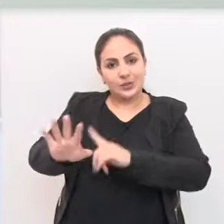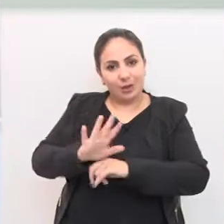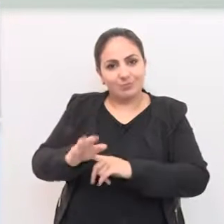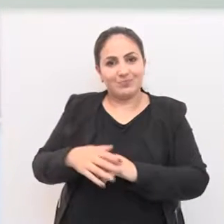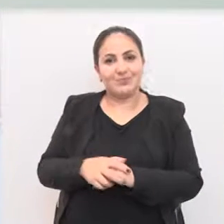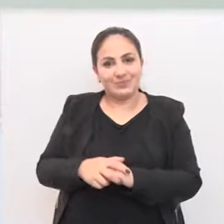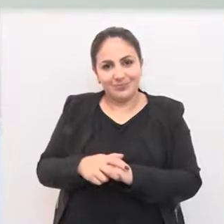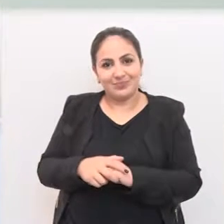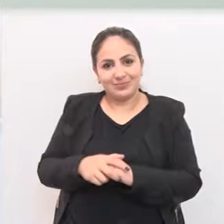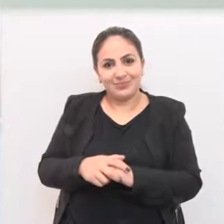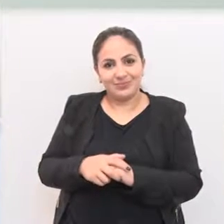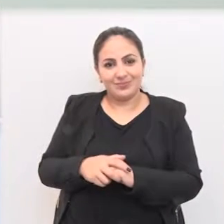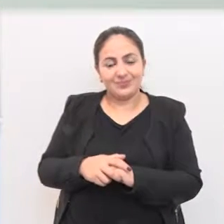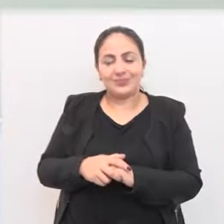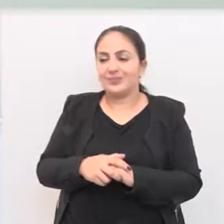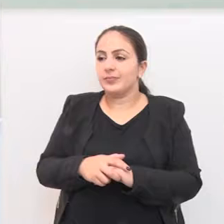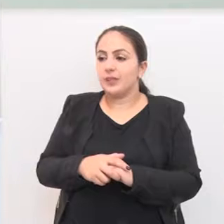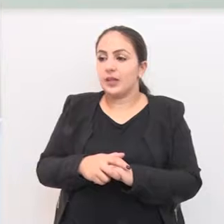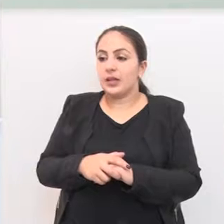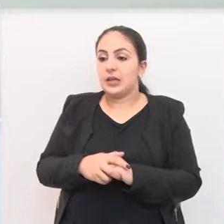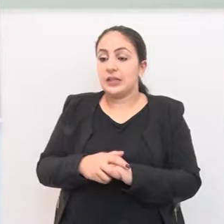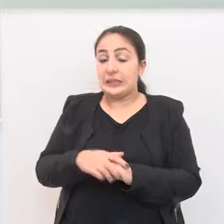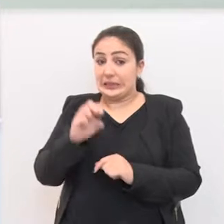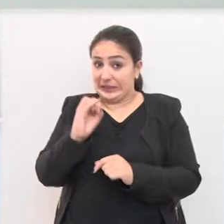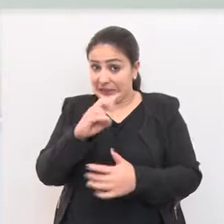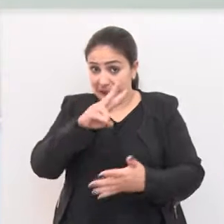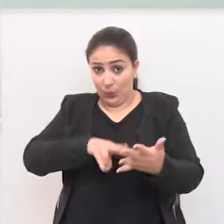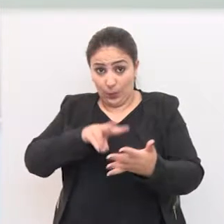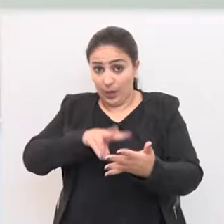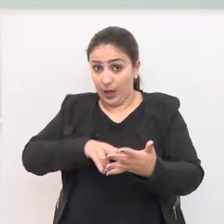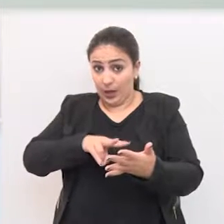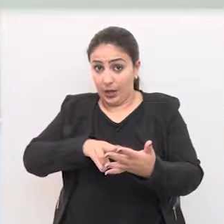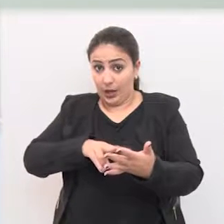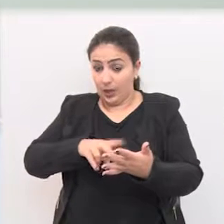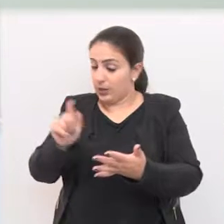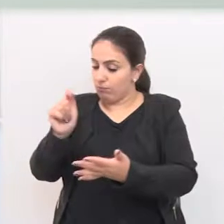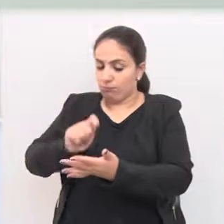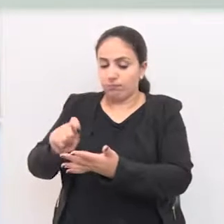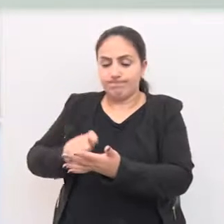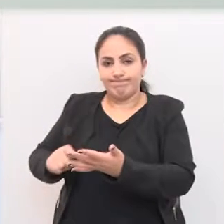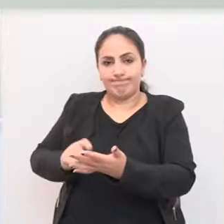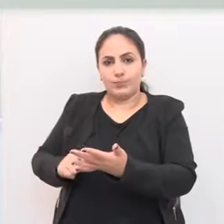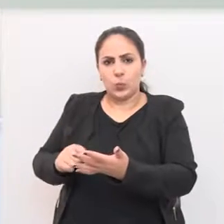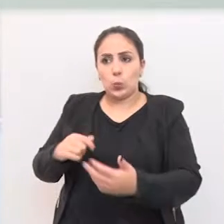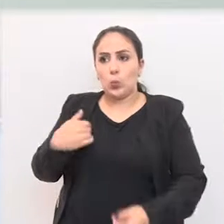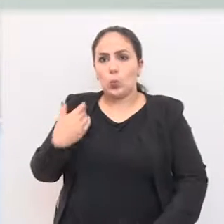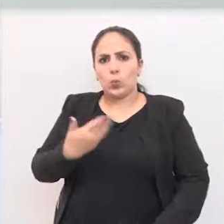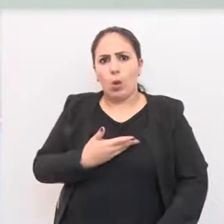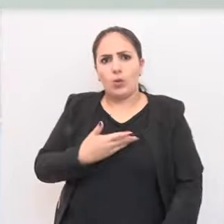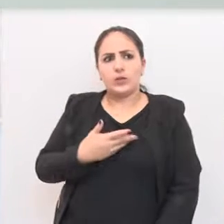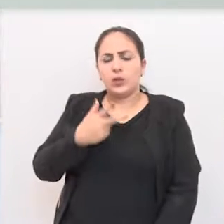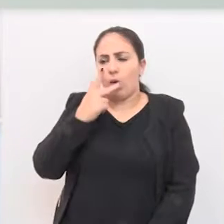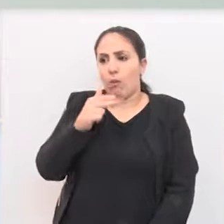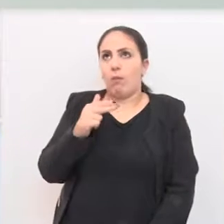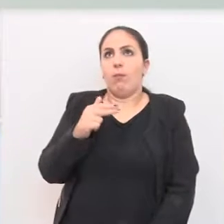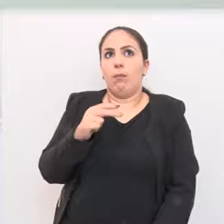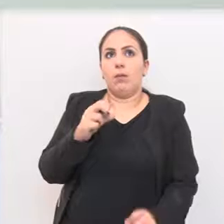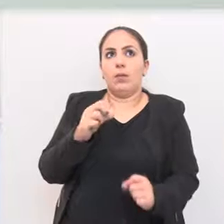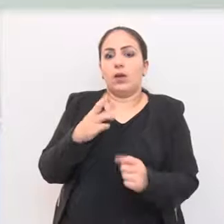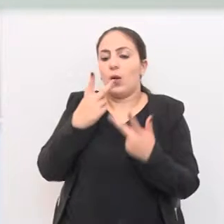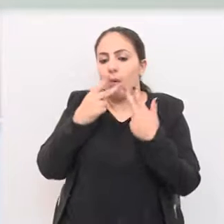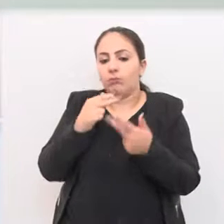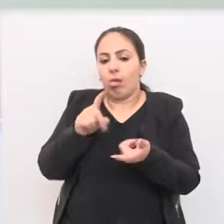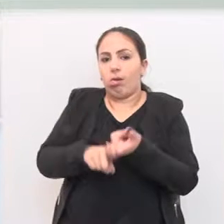inclusão social. Sim. Né? Sem ler e sem escrever, nós ficamos